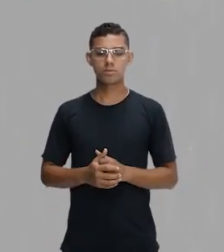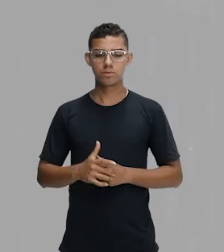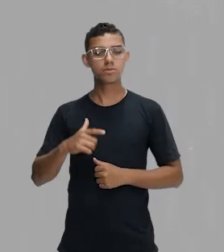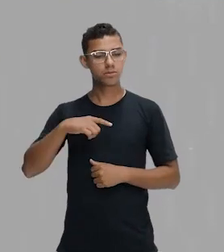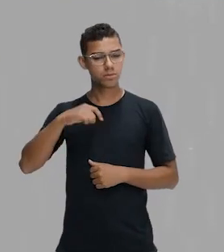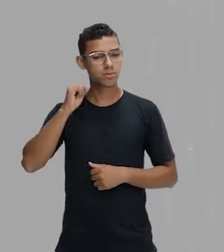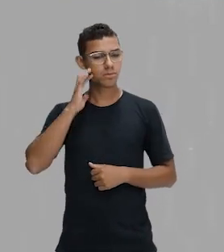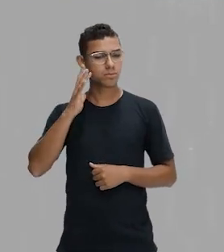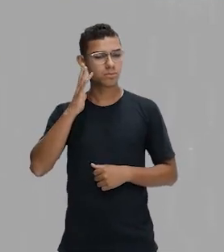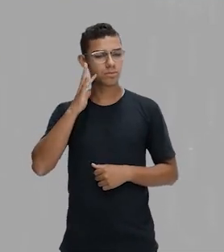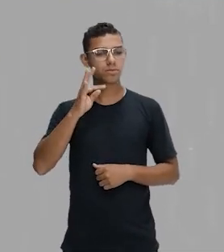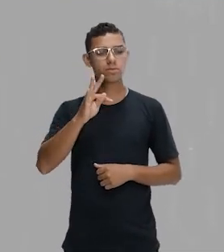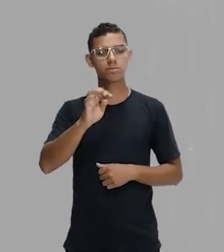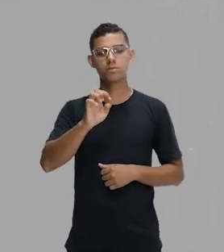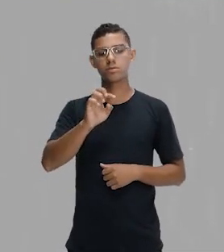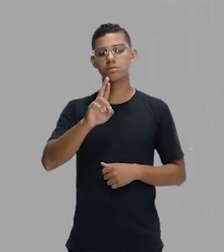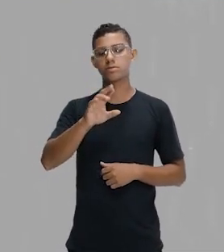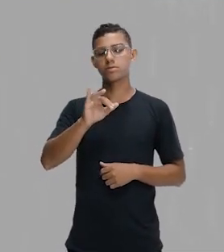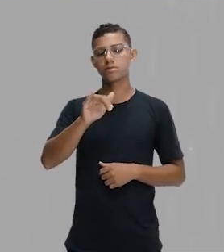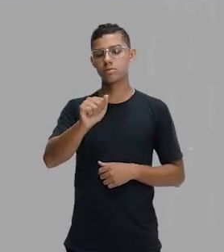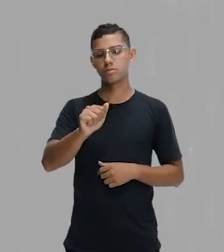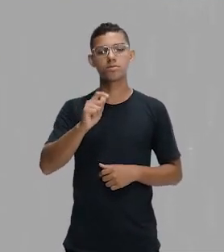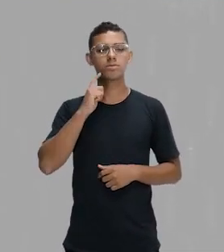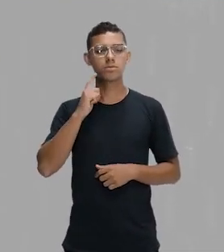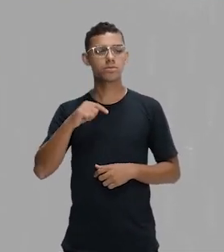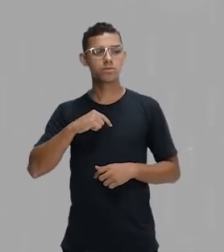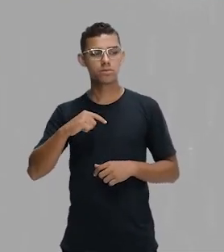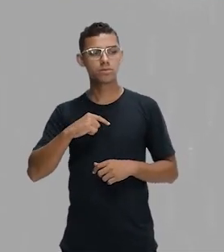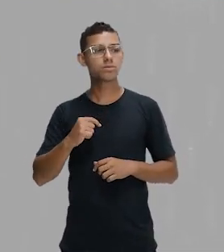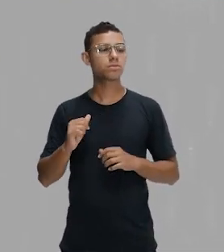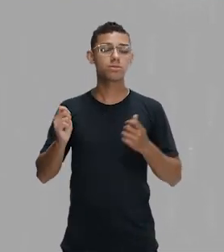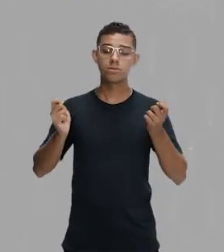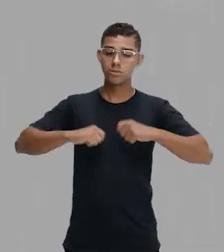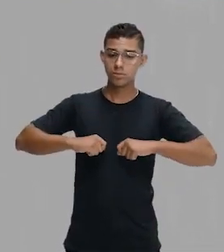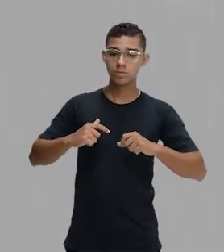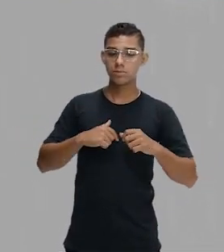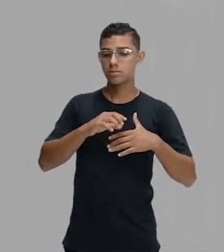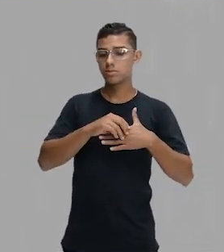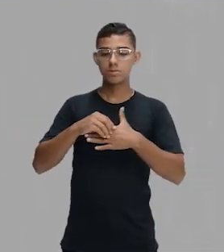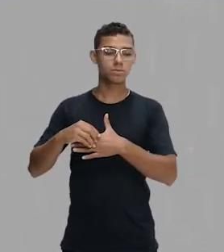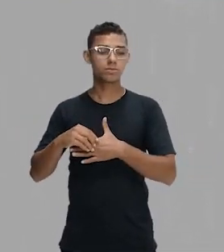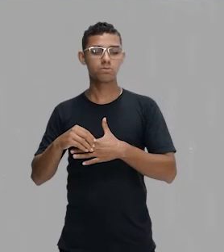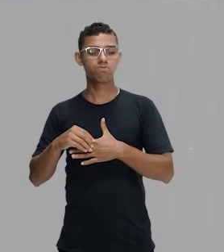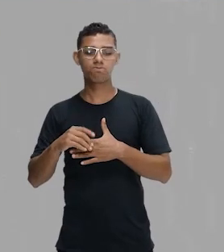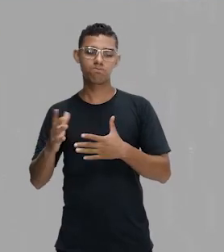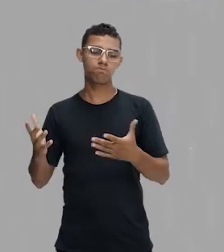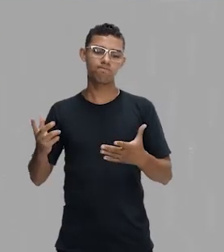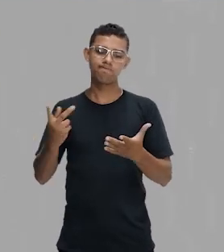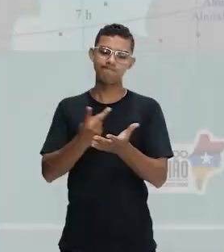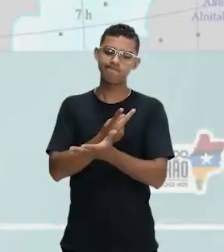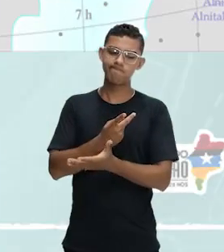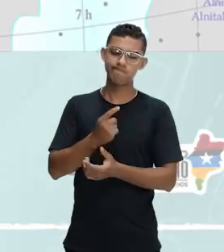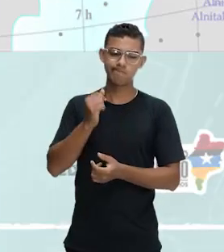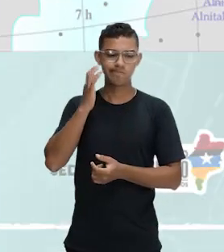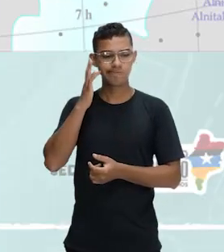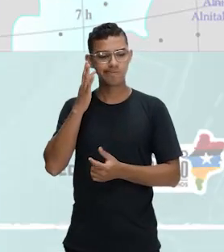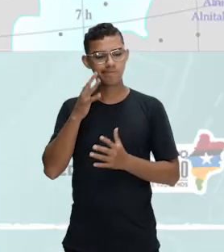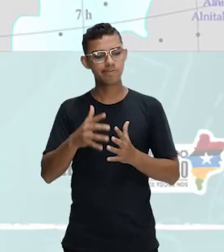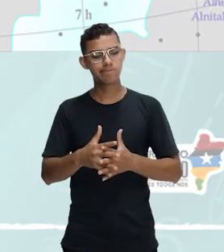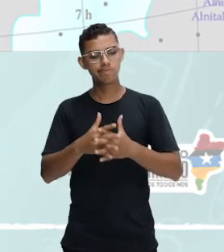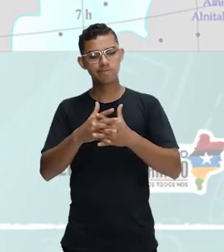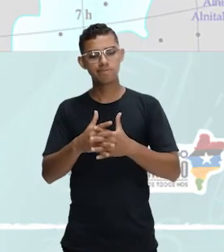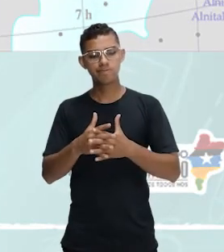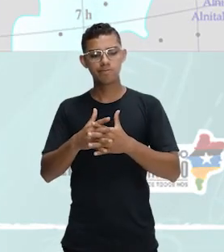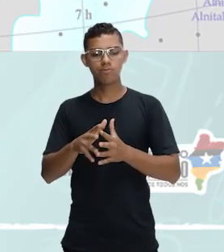a sua teoria, logicamente, ele traçou a sua teoria, mas isso de fato trouxe um certo desconforto. Então, ora os